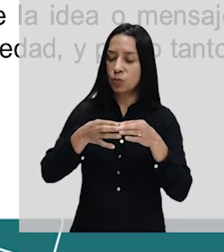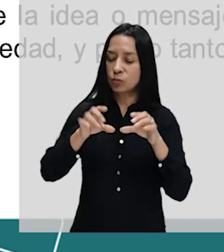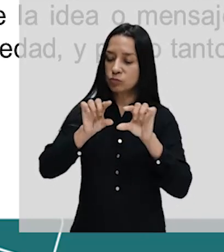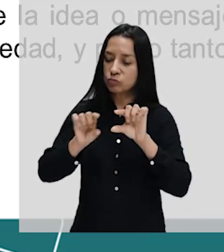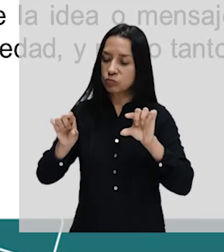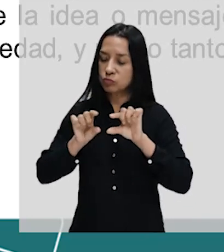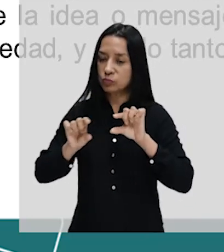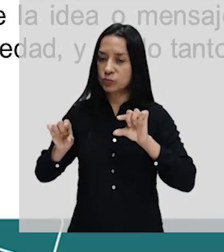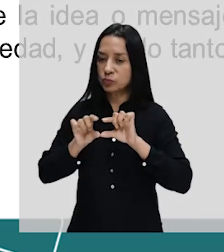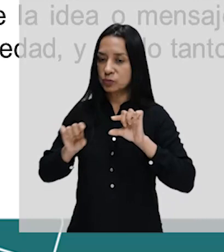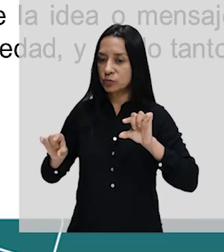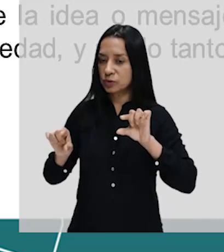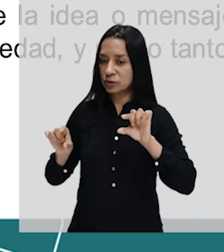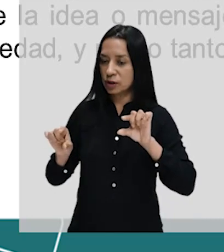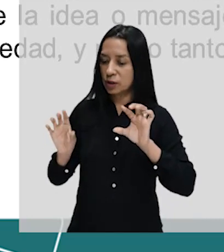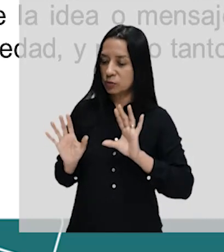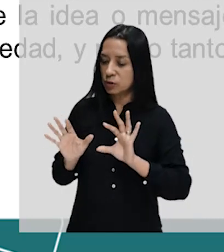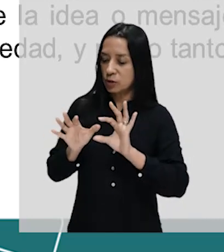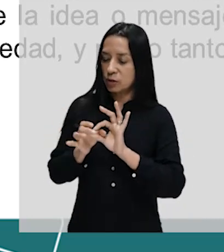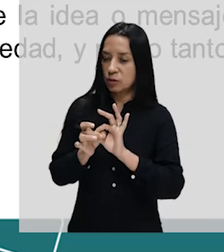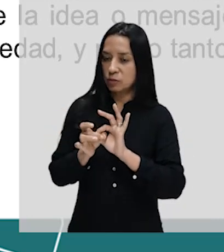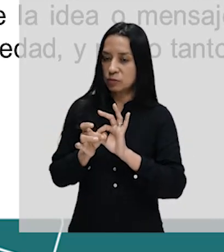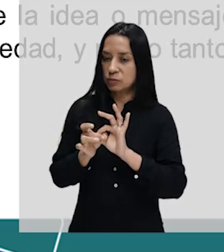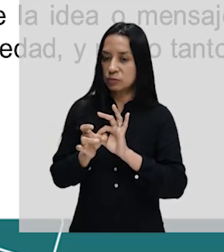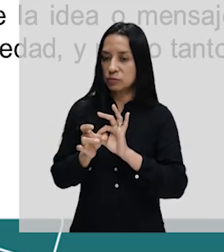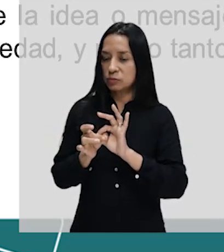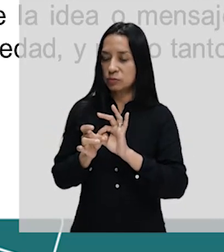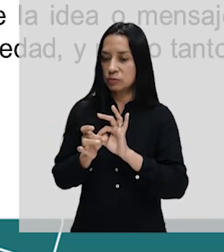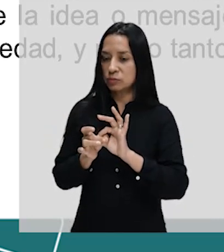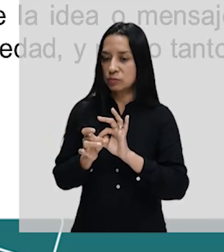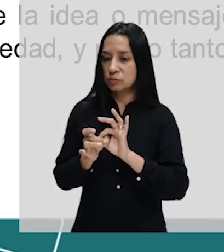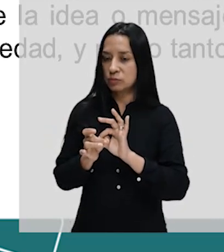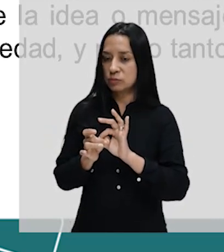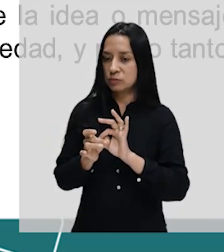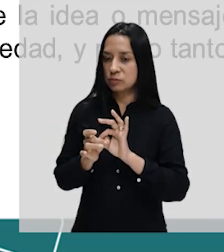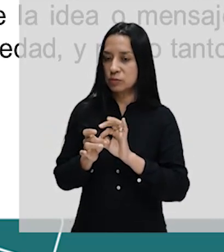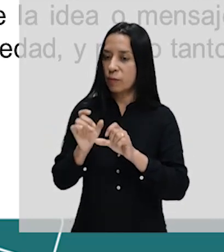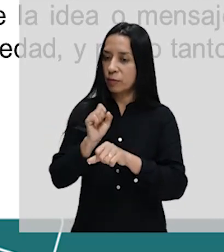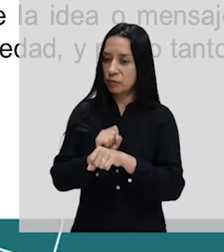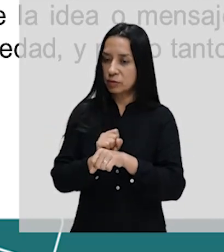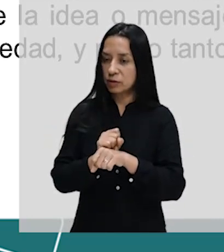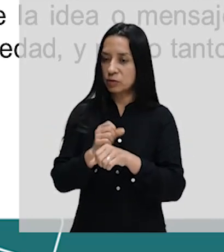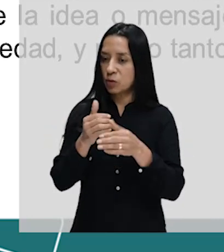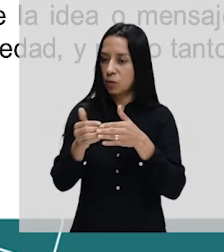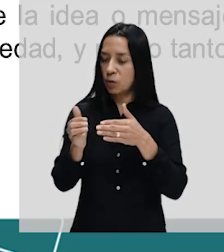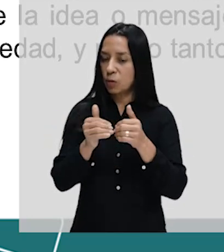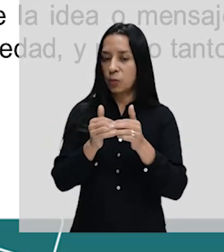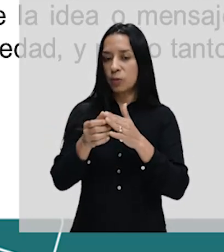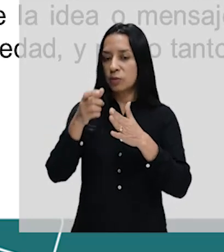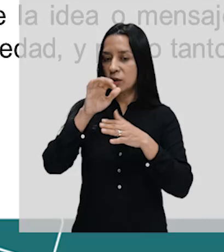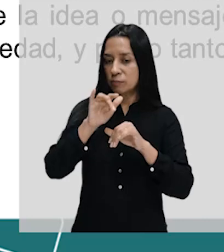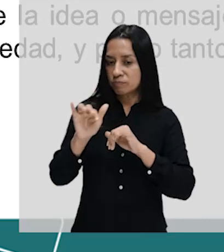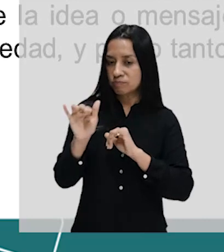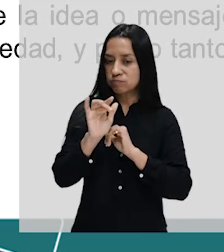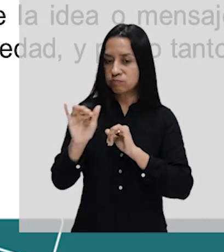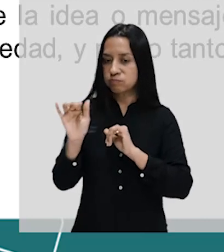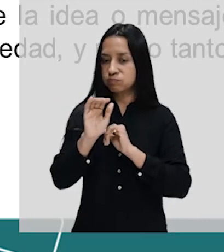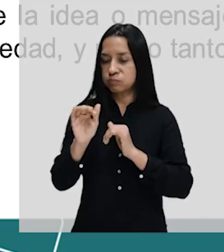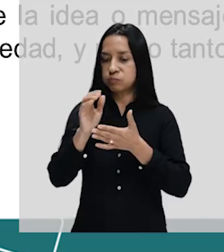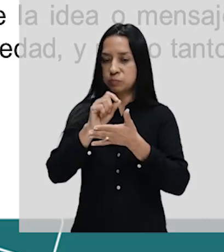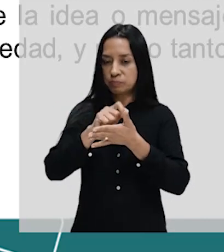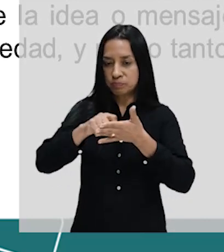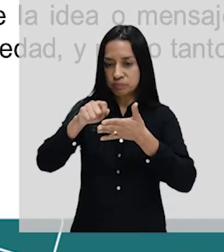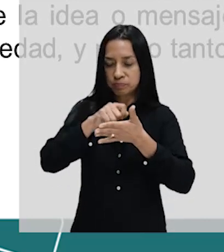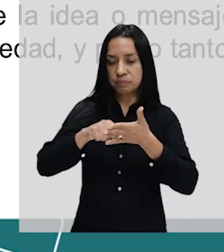considerados um conjunto de enunciados coerentes, tá? Pausados sobre qualquer meio gráfico